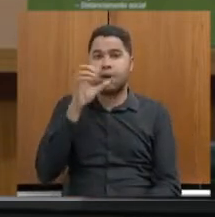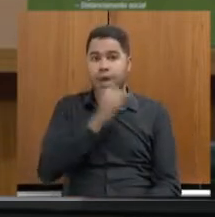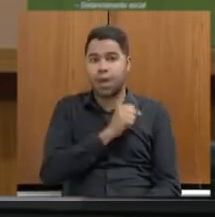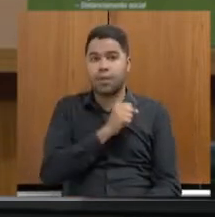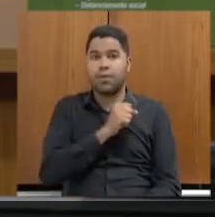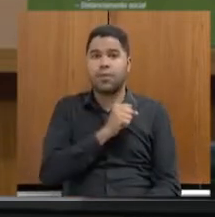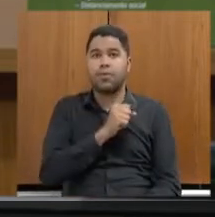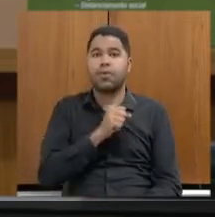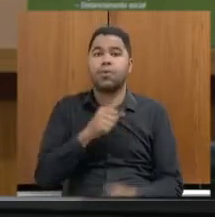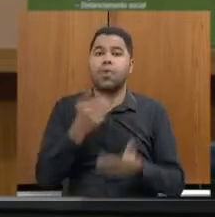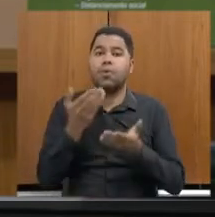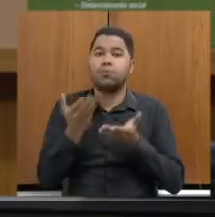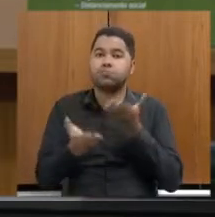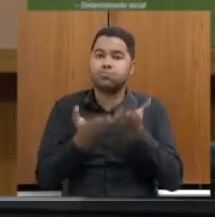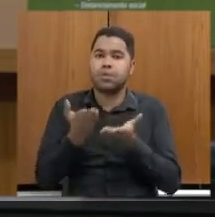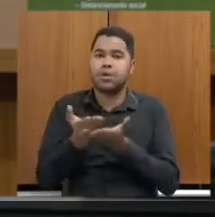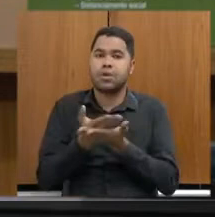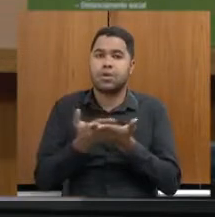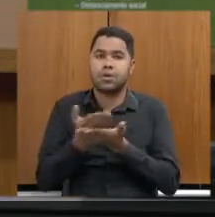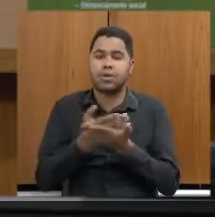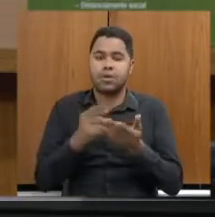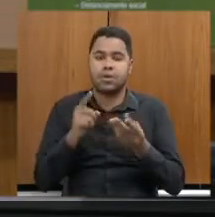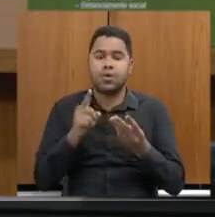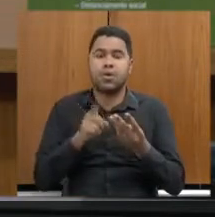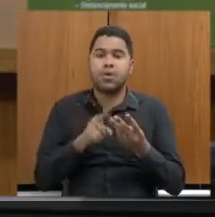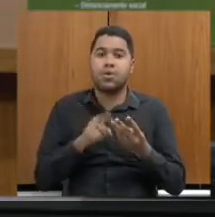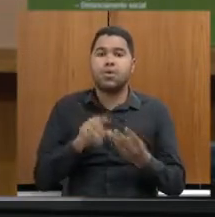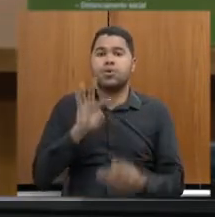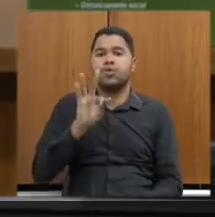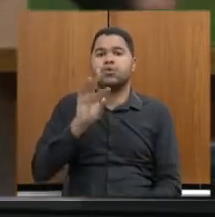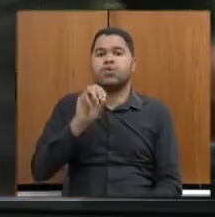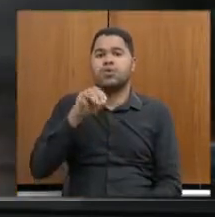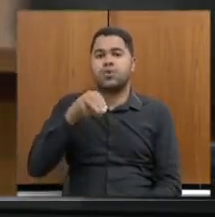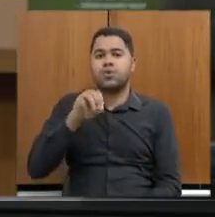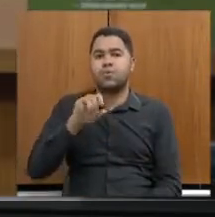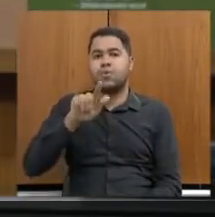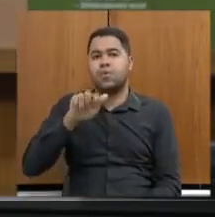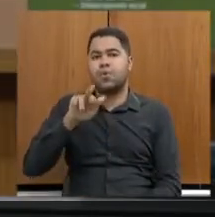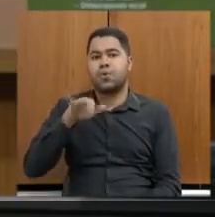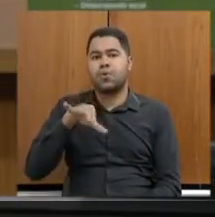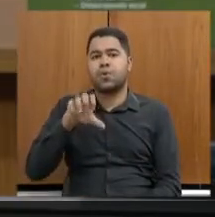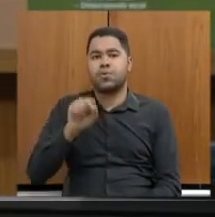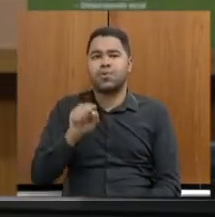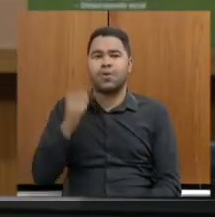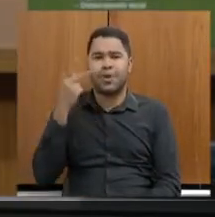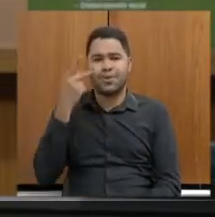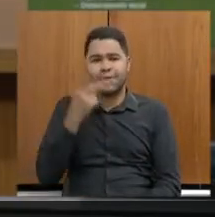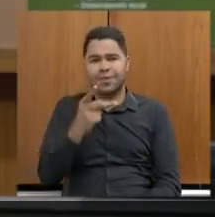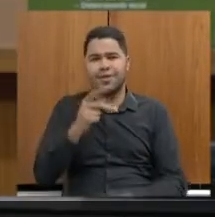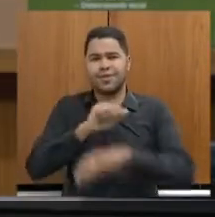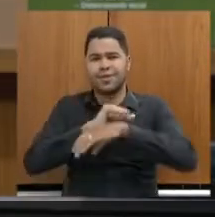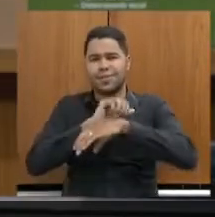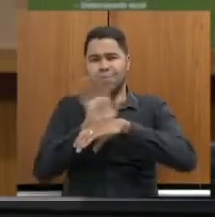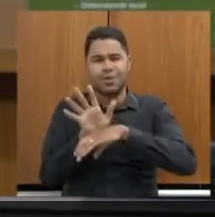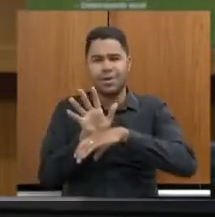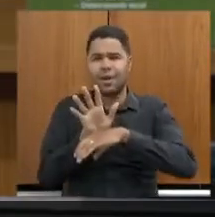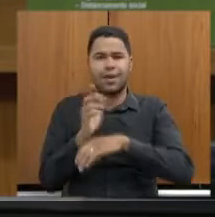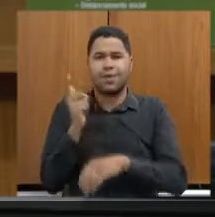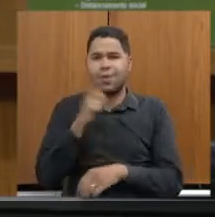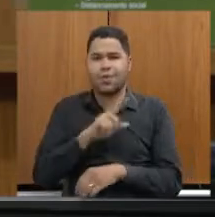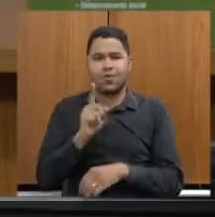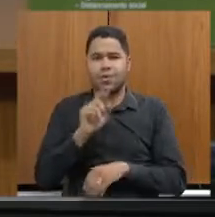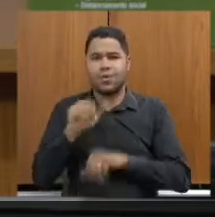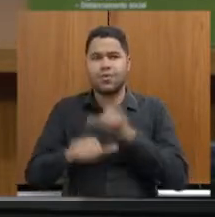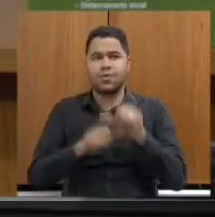sobre as comunidades terapêuticas Deixe comigo e os homógrafos a gente eu lembro que você me passou é na visita em Montes Claros a gente não consegue